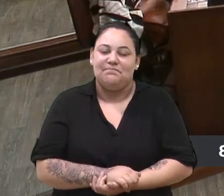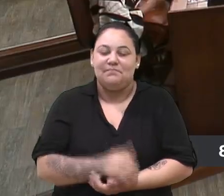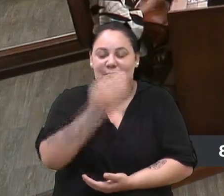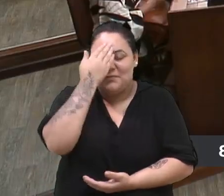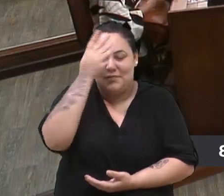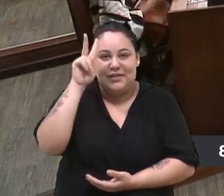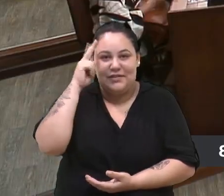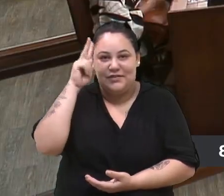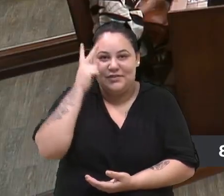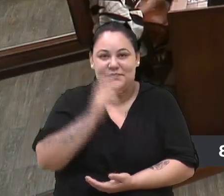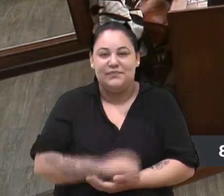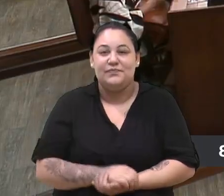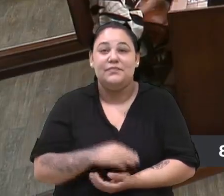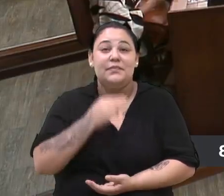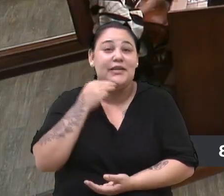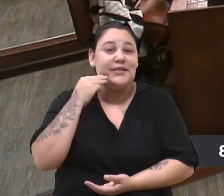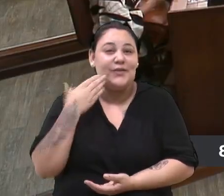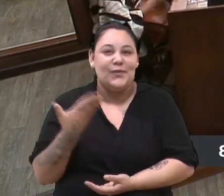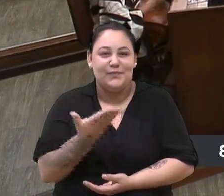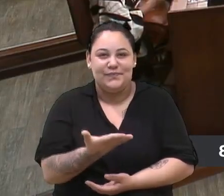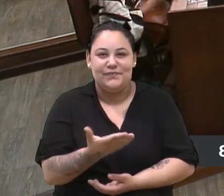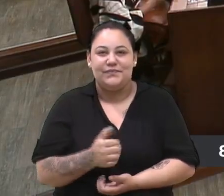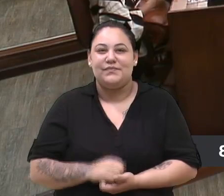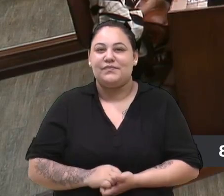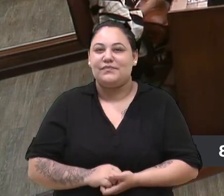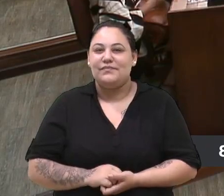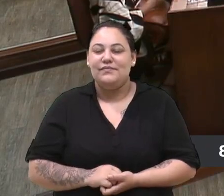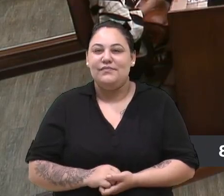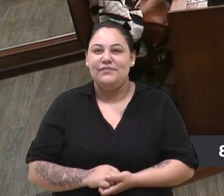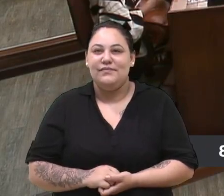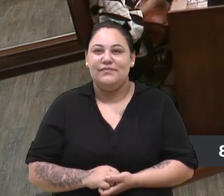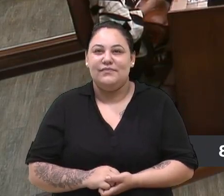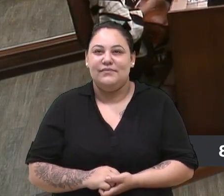Vereadora Marisol, por gentileza. Obrigada, vereador Fiuza.